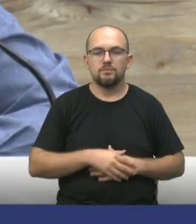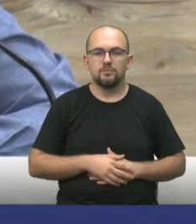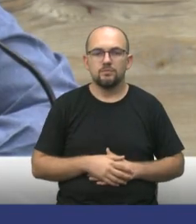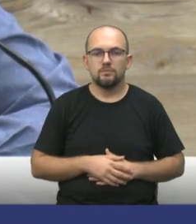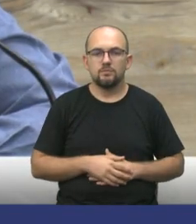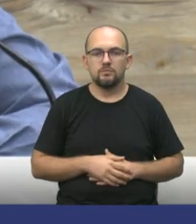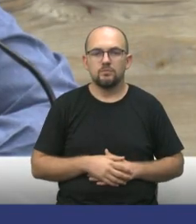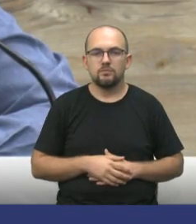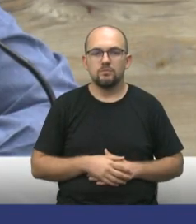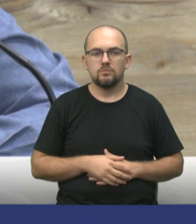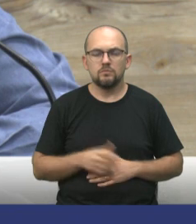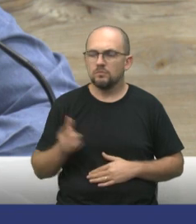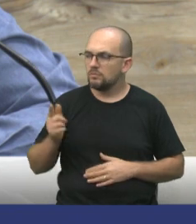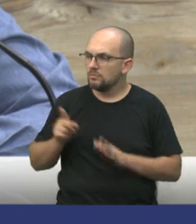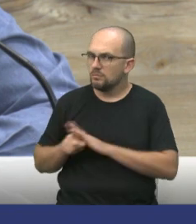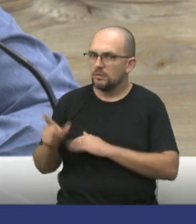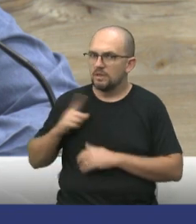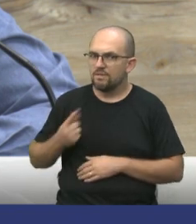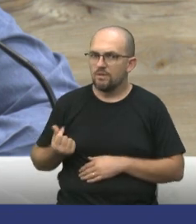Temos o valor?